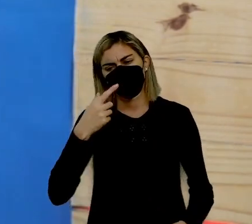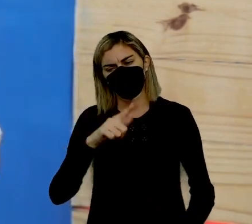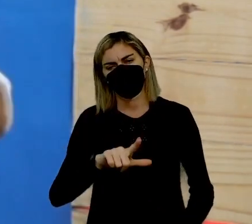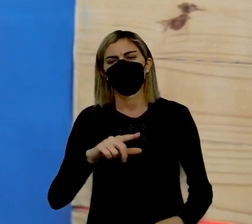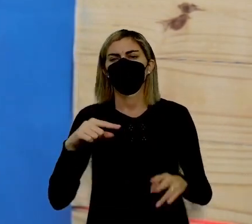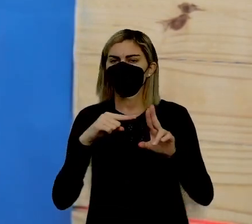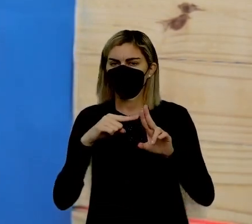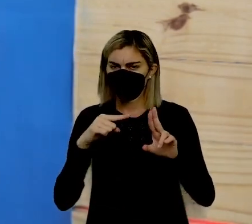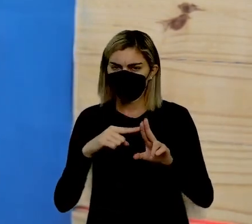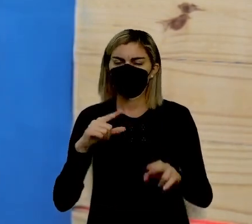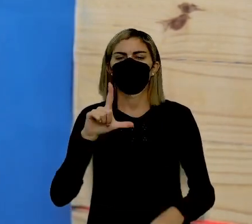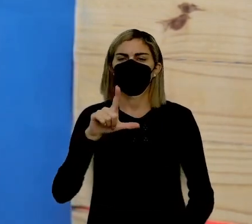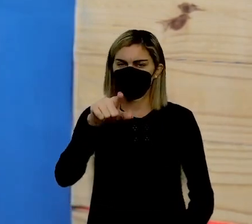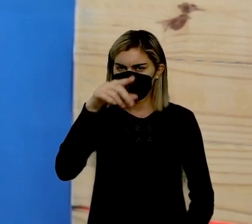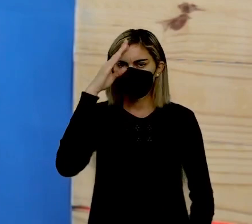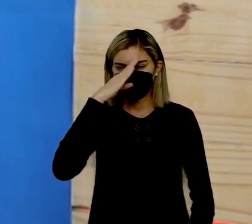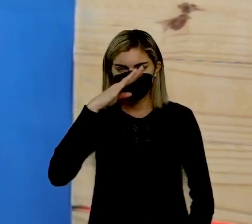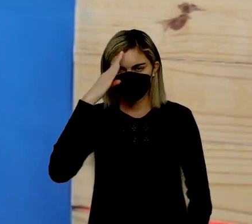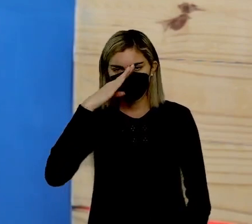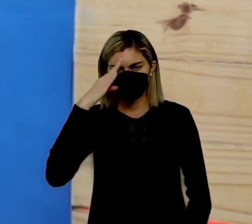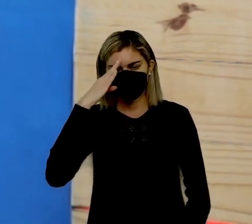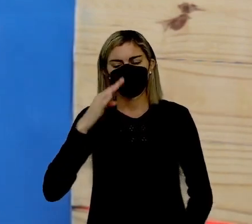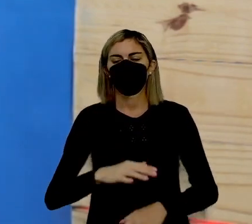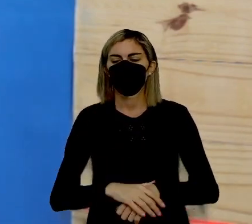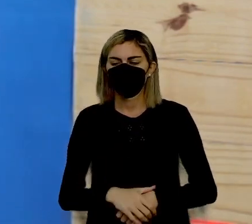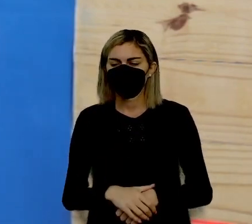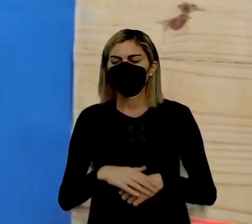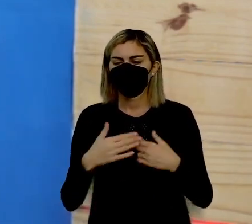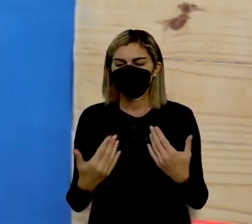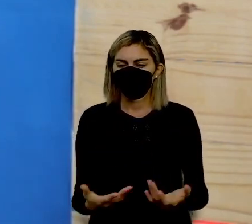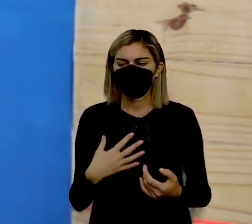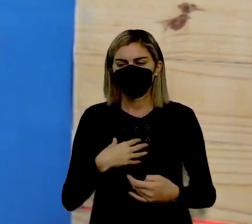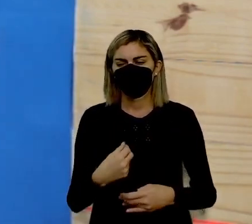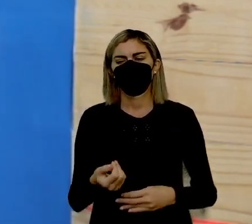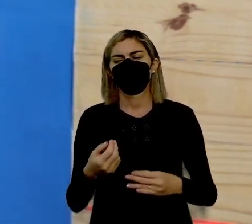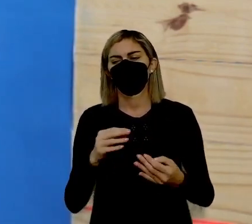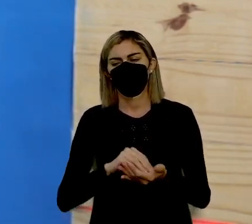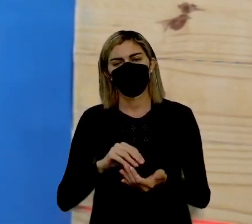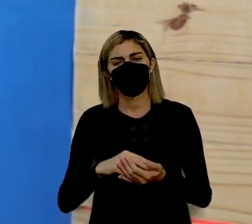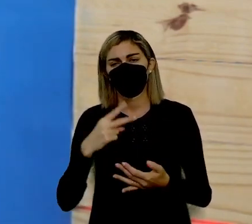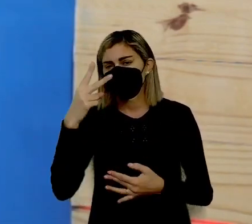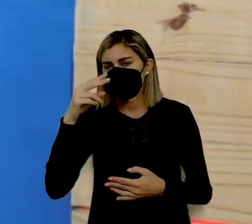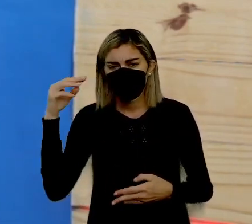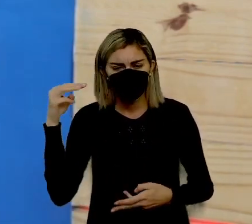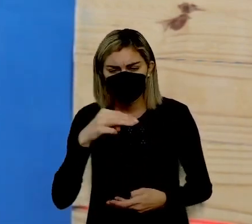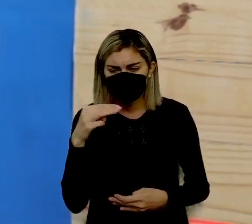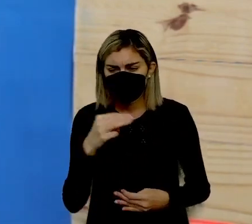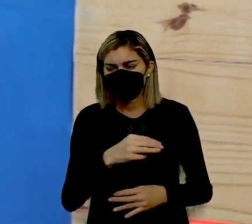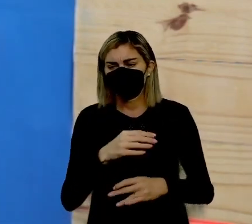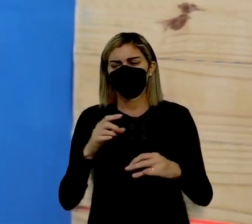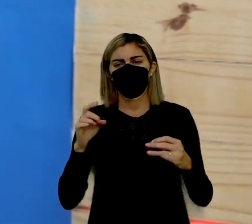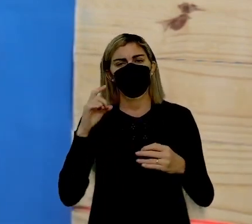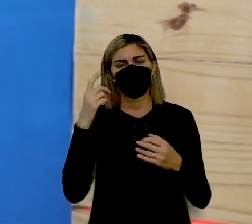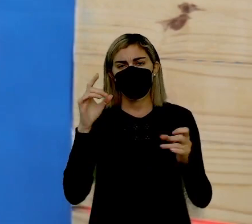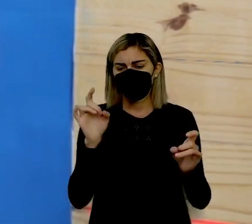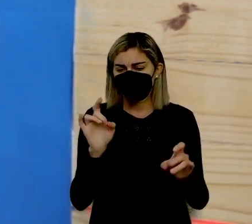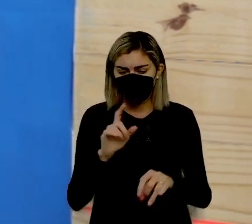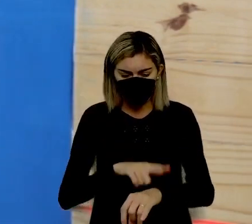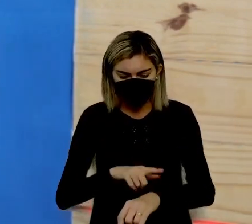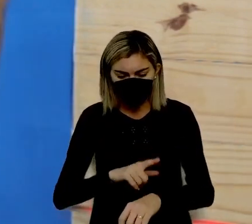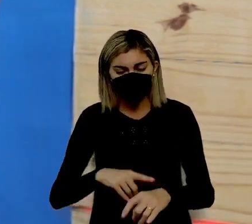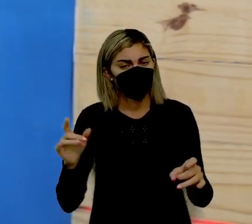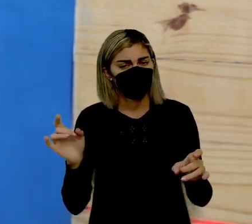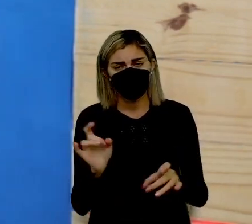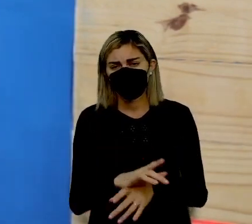Unidade litro. Você entendeu o que é volume? Meu filho, faltam 2 minutos para a aula acabar. 2 minutos, valor